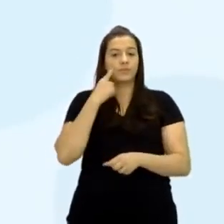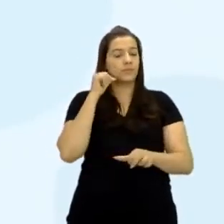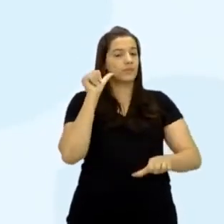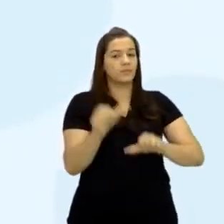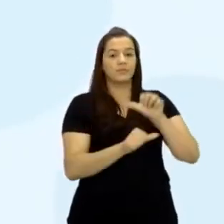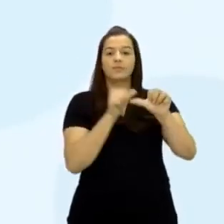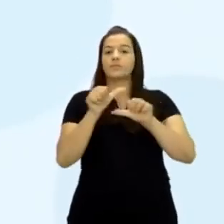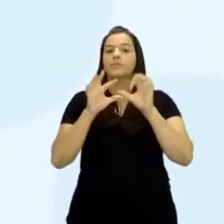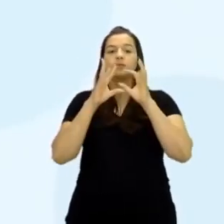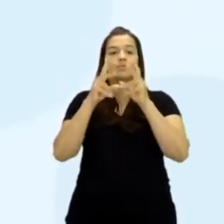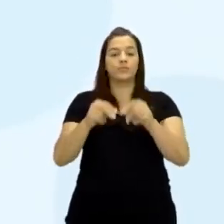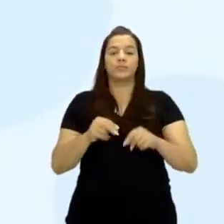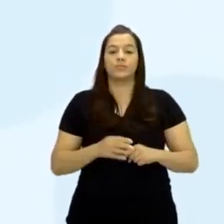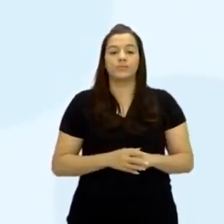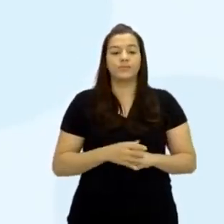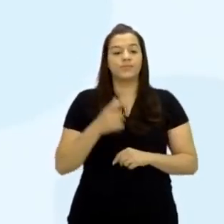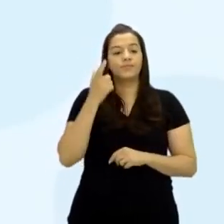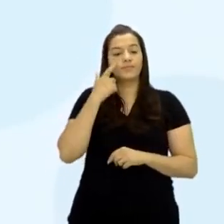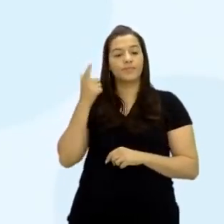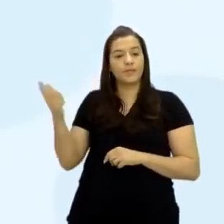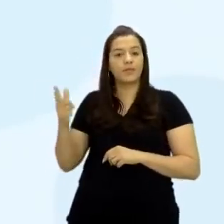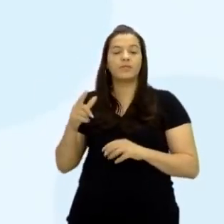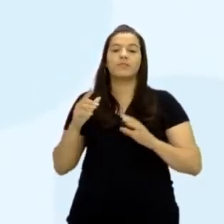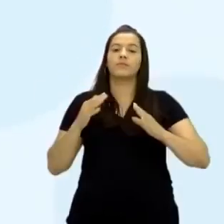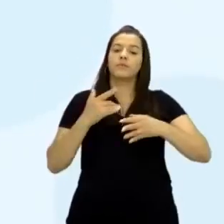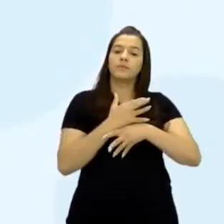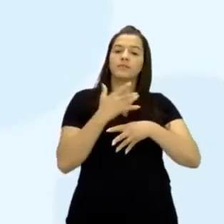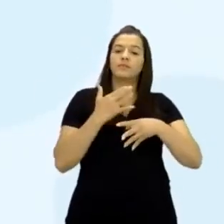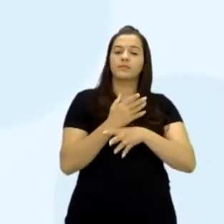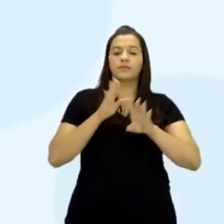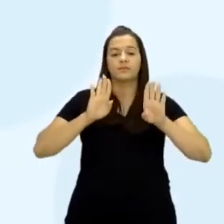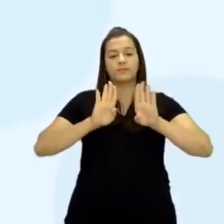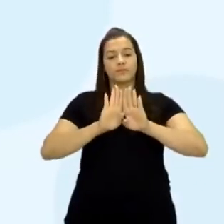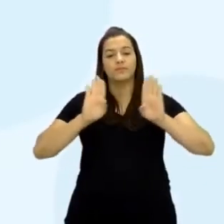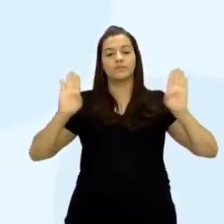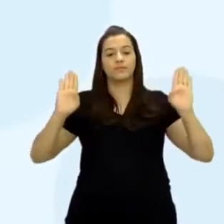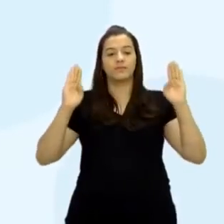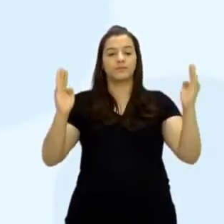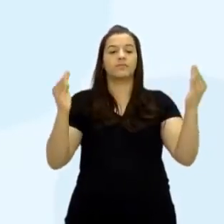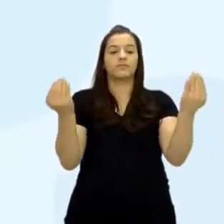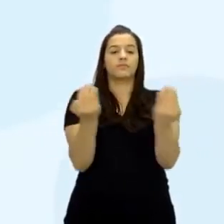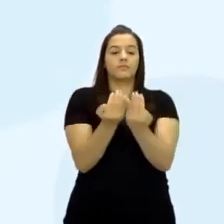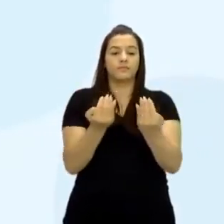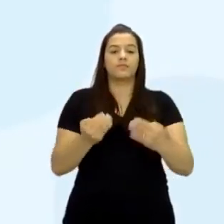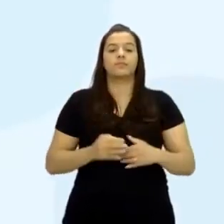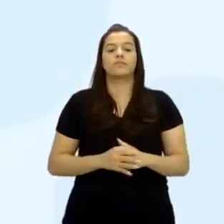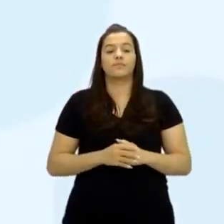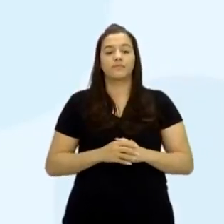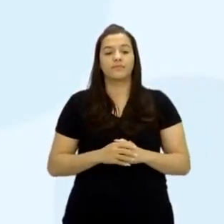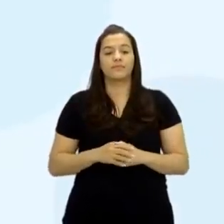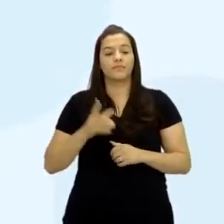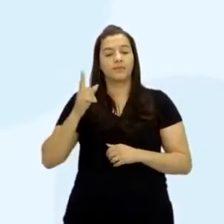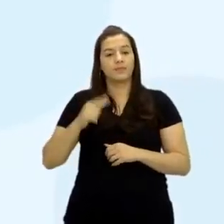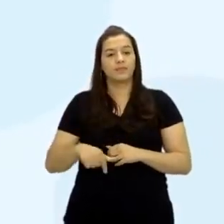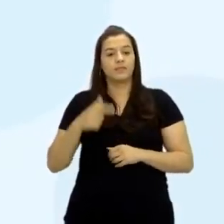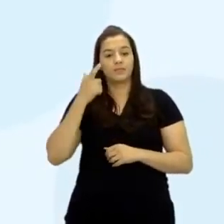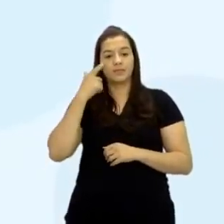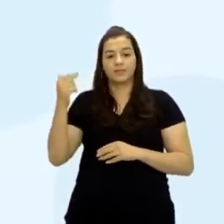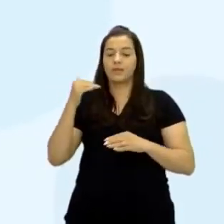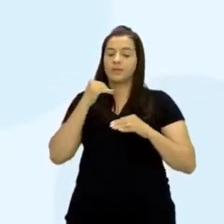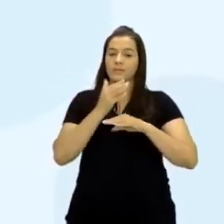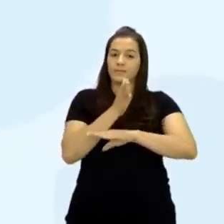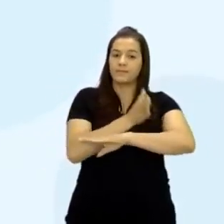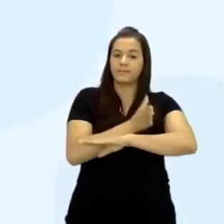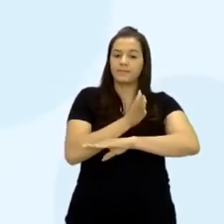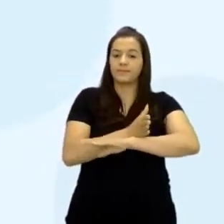tudo. É uma cidade murada, é igualzinho o feudo, é uma cidadezinha murada. Isso acontece na Baixa Idade Média.